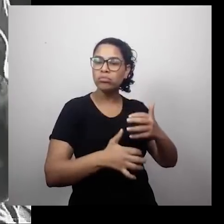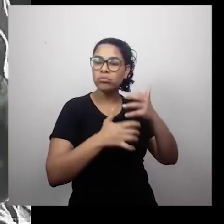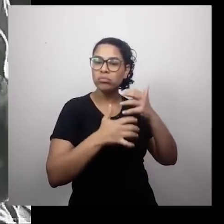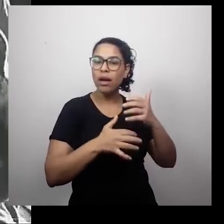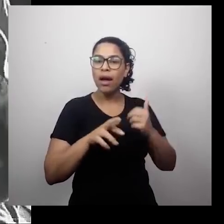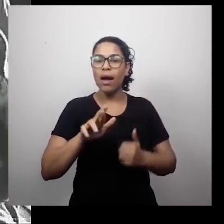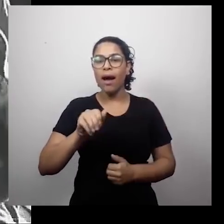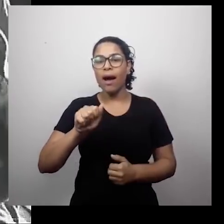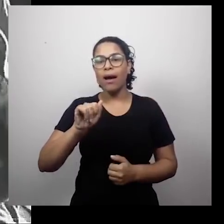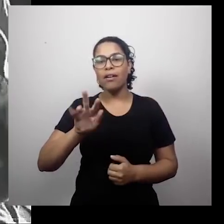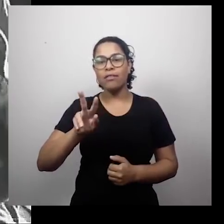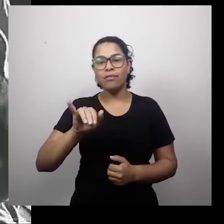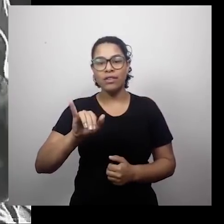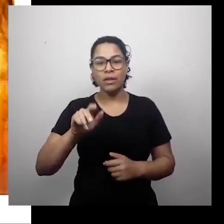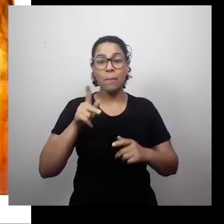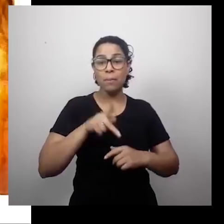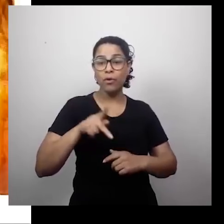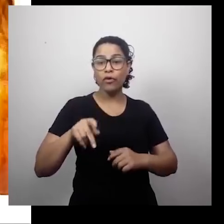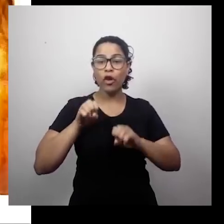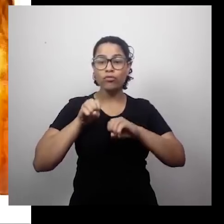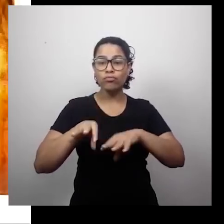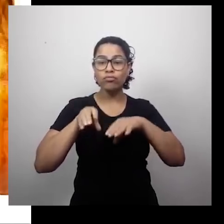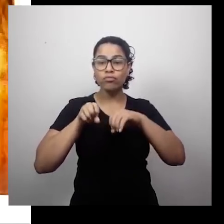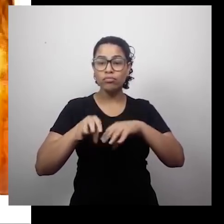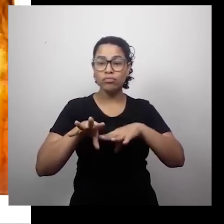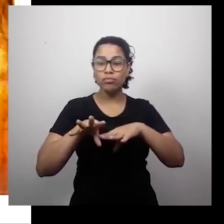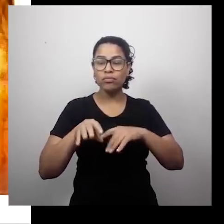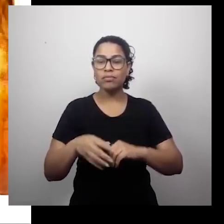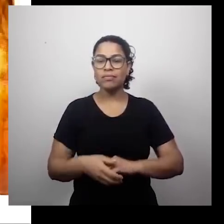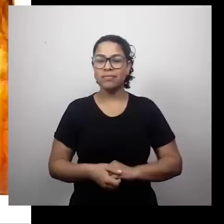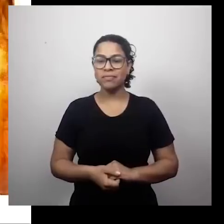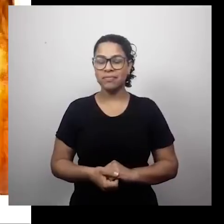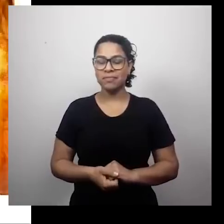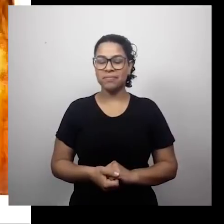considerado o padrinho da música mundial.